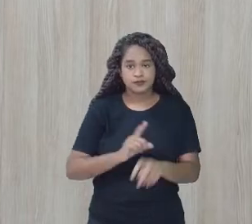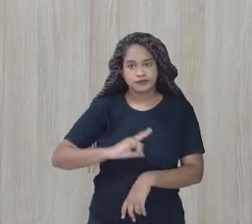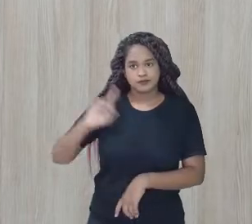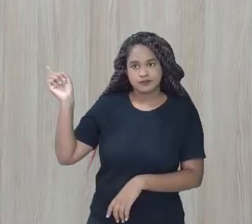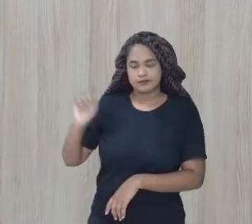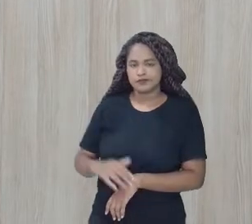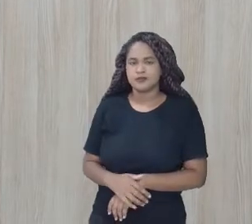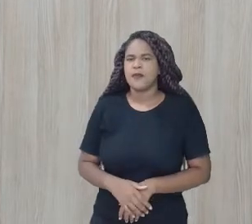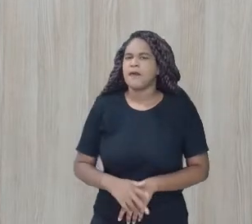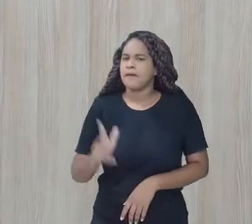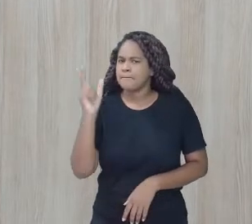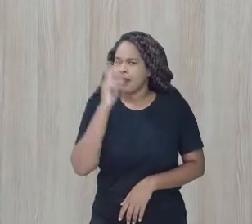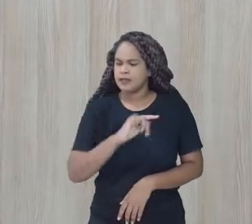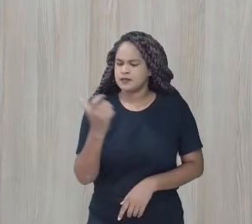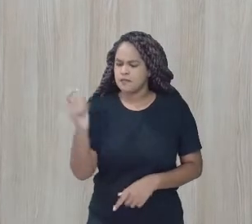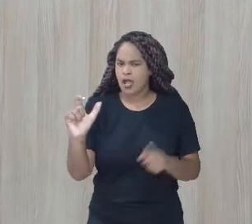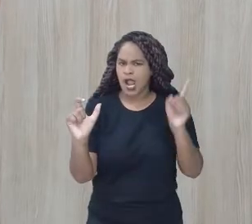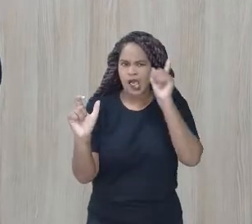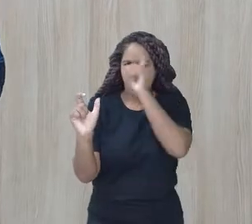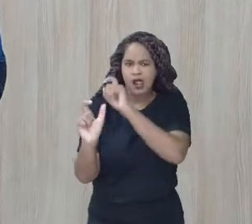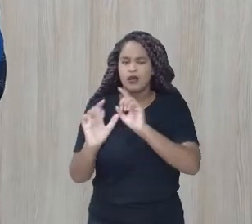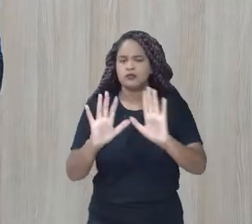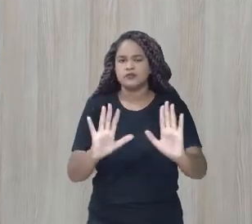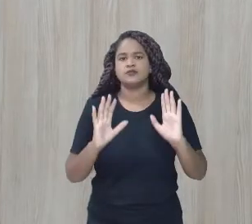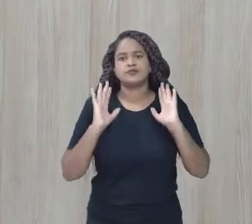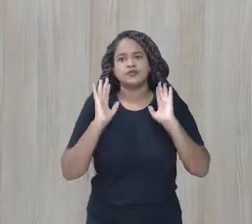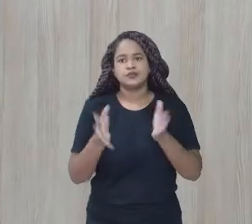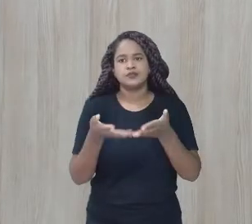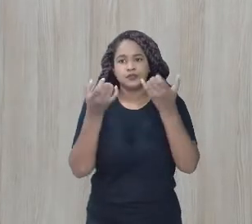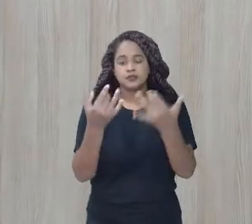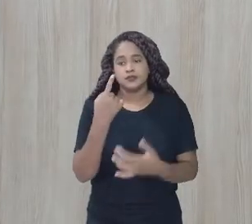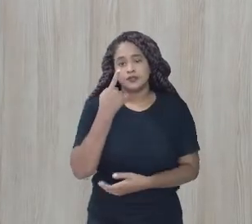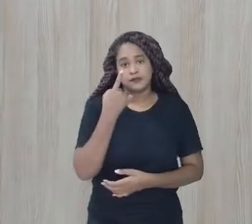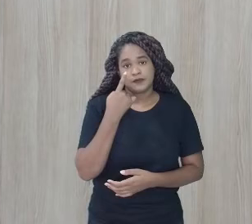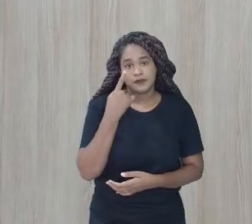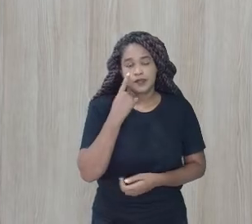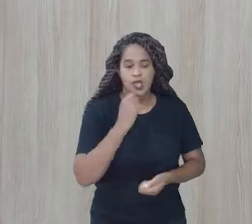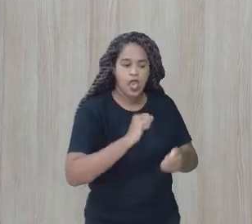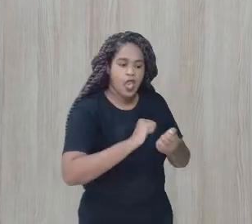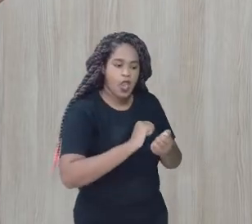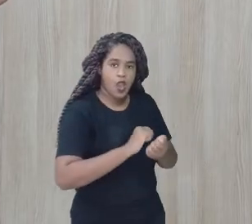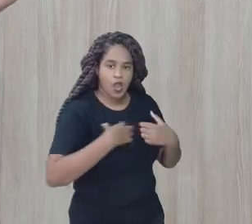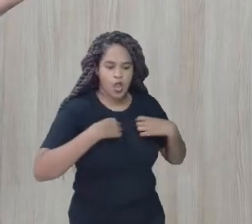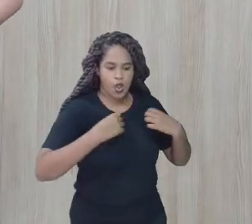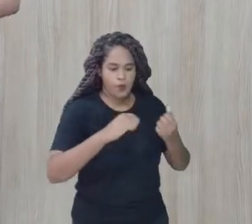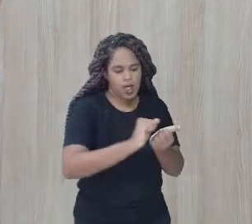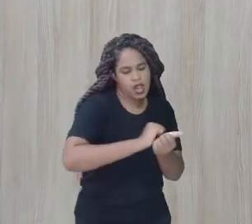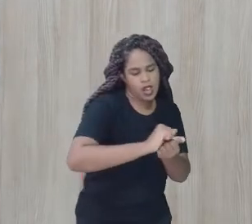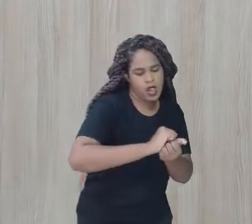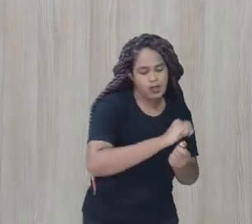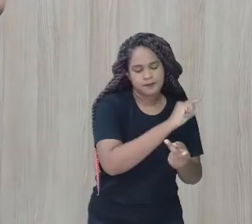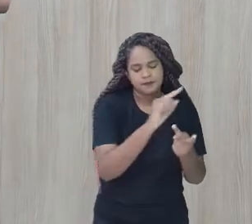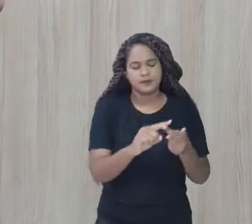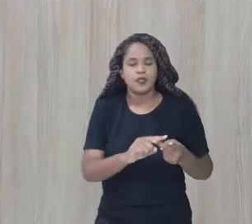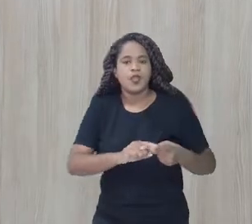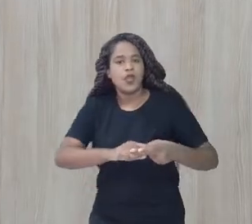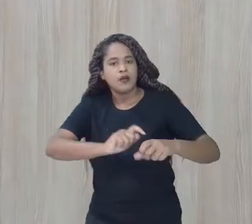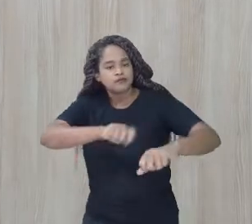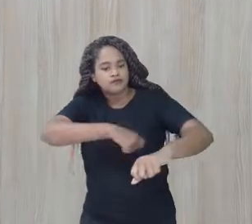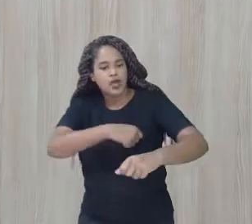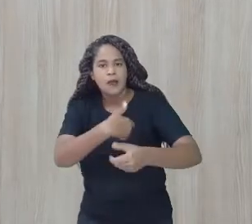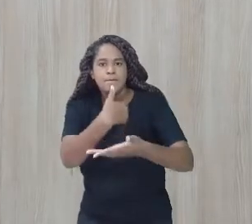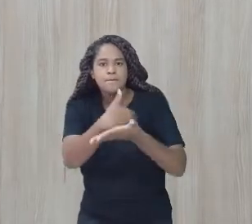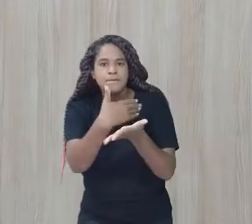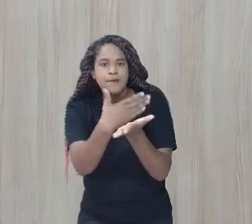que a gente está falando de palavras muito difíceis, né? Mas como eu falei, para lavar uma roupa, para fazer um bolo, para fazer o estudo, a